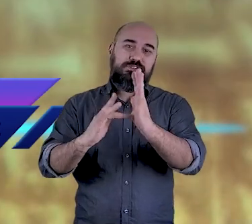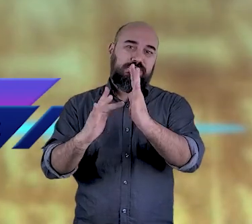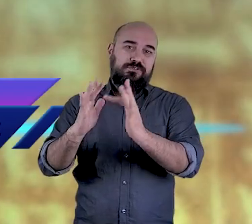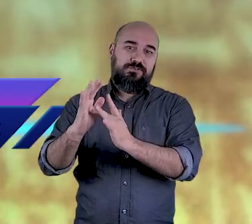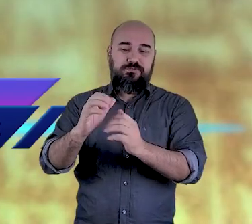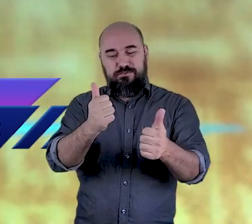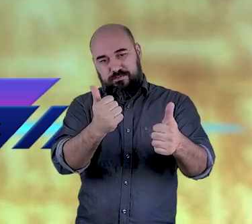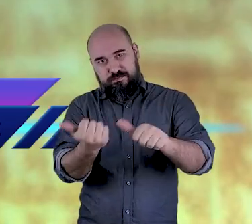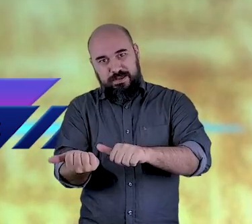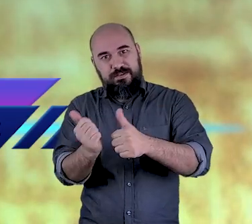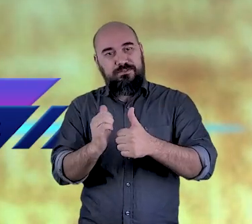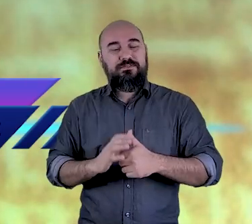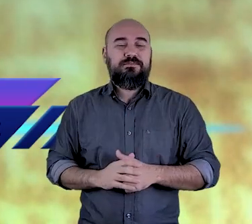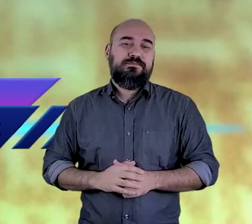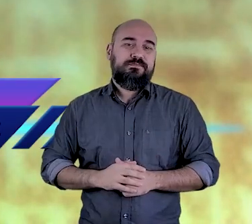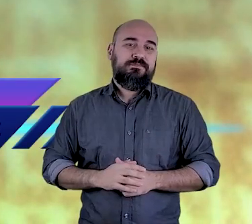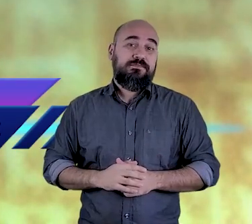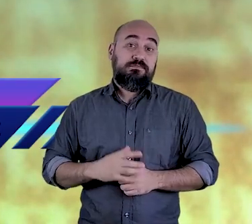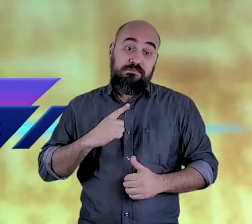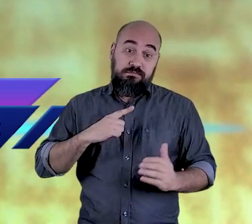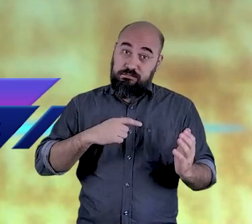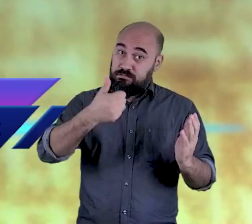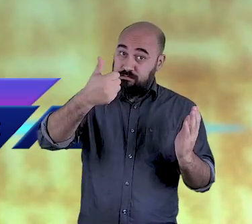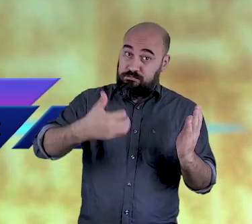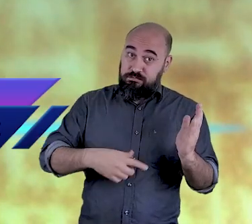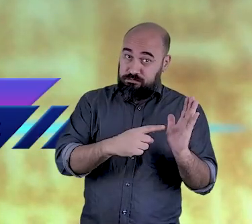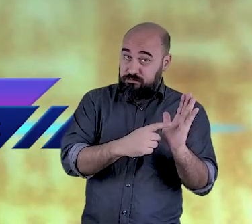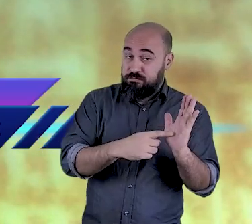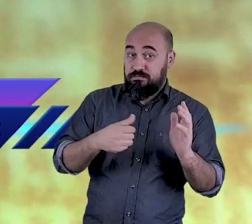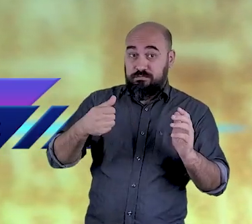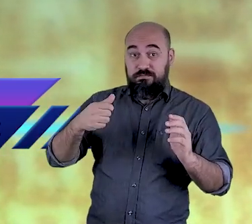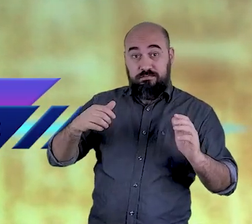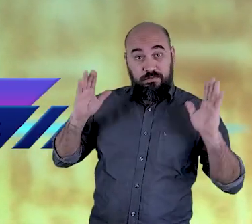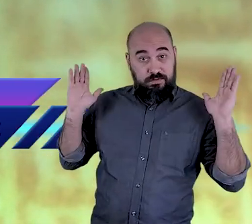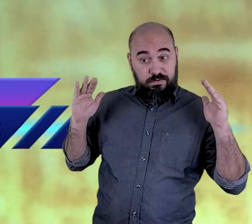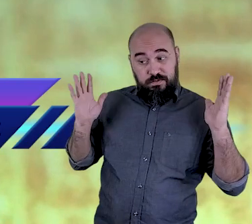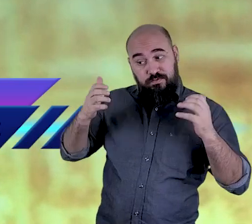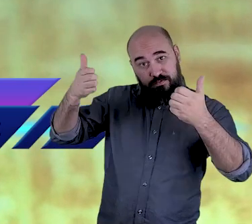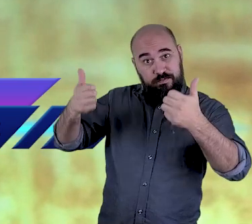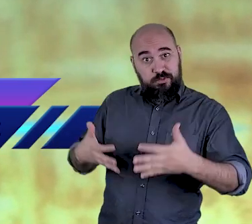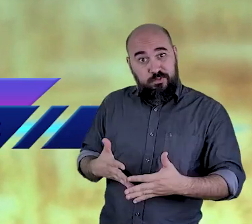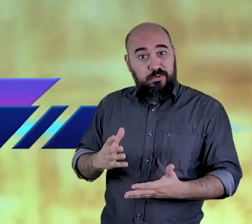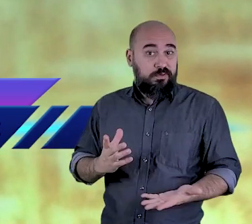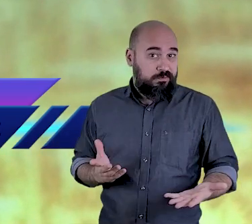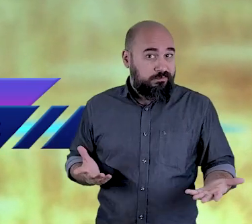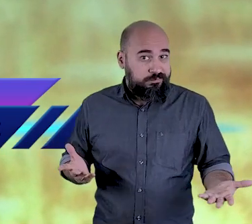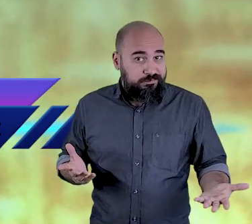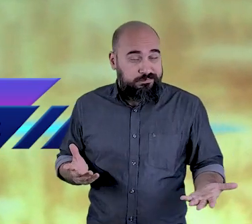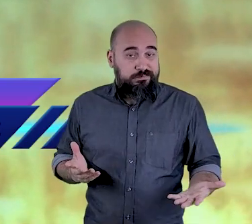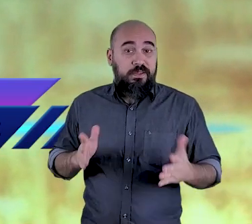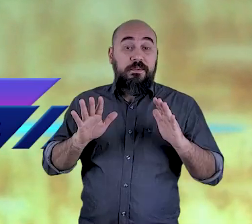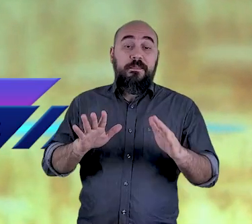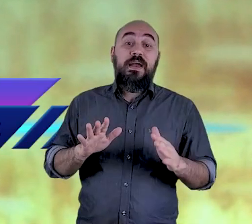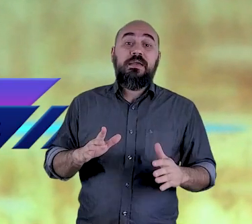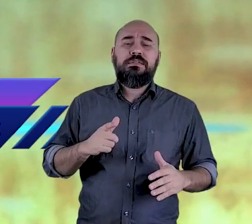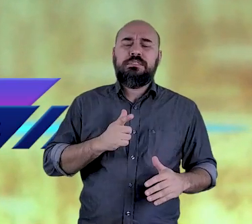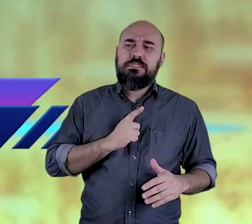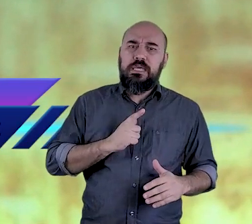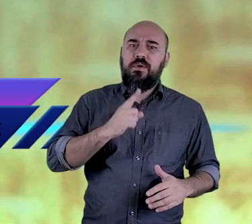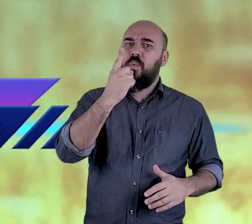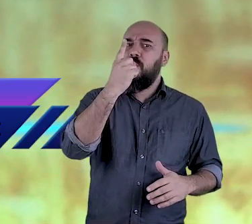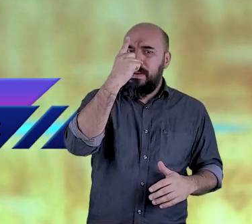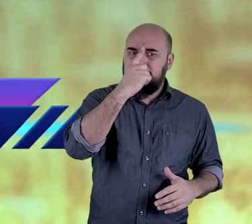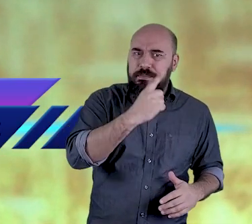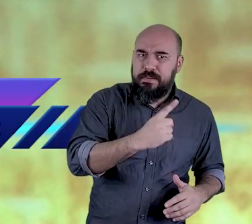Essas são as informações que nós encontramos aqui na descrição de Gabriel mas ainda restaria mais uma semana